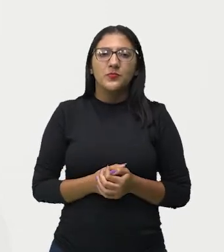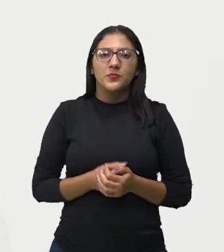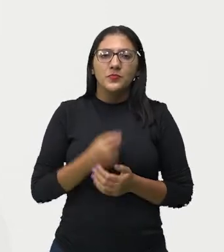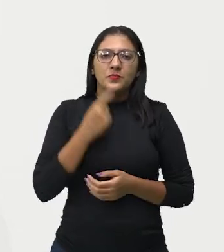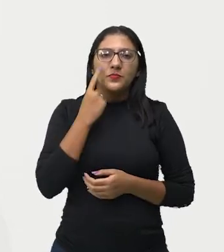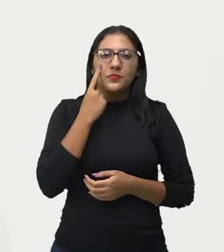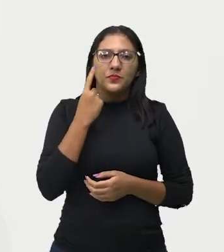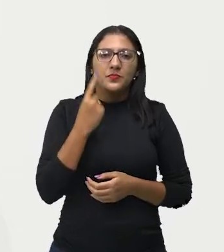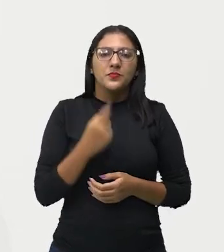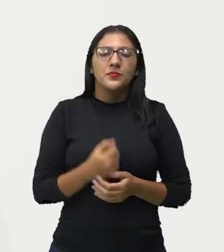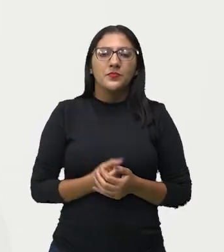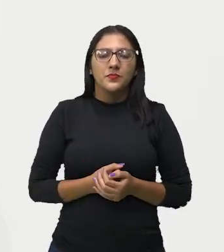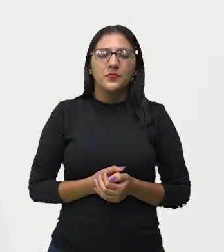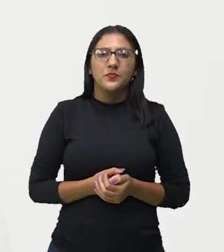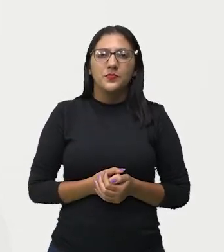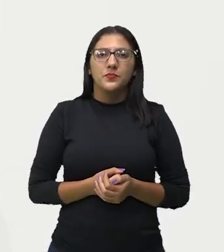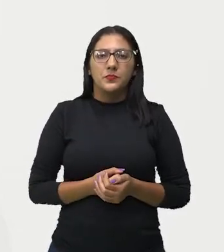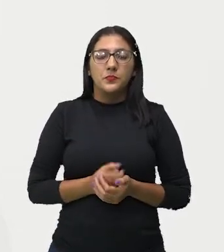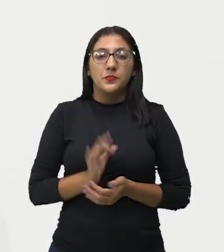1.000 mais 100.